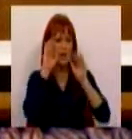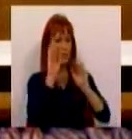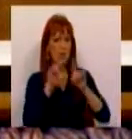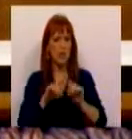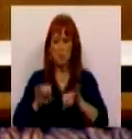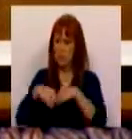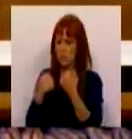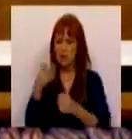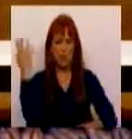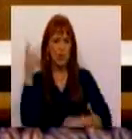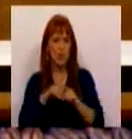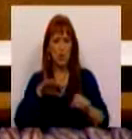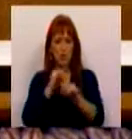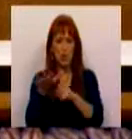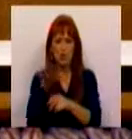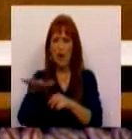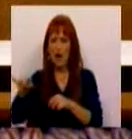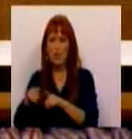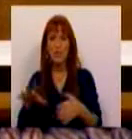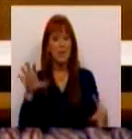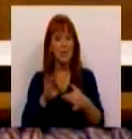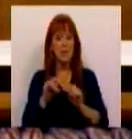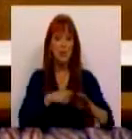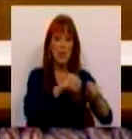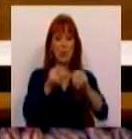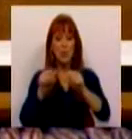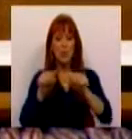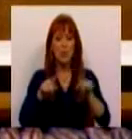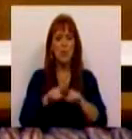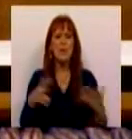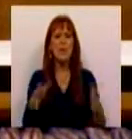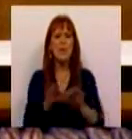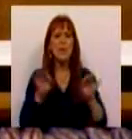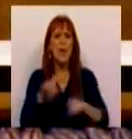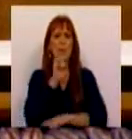educativa, social, cultural e noutros domínios relacionados com os territórios, por